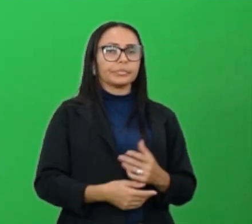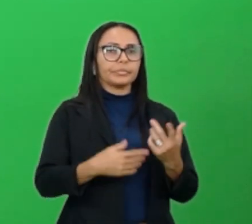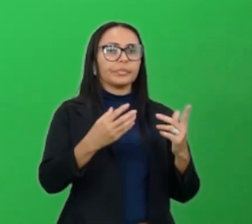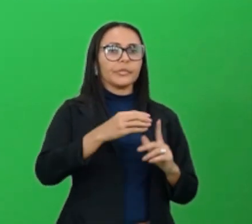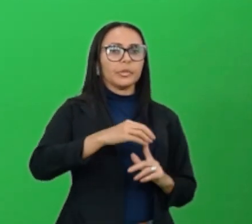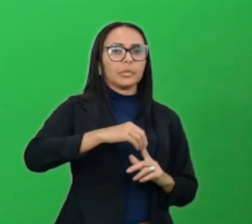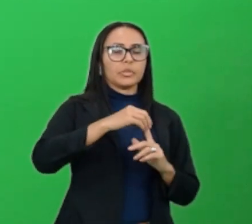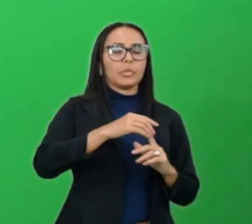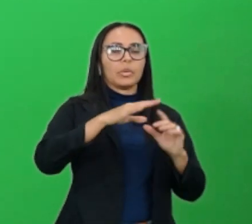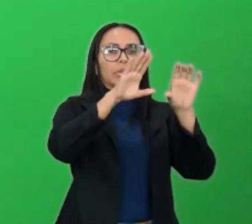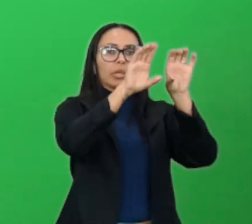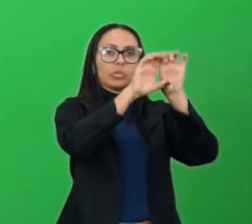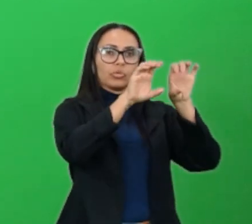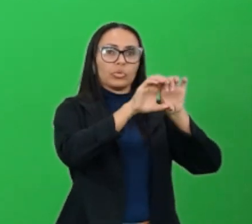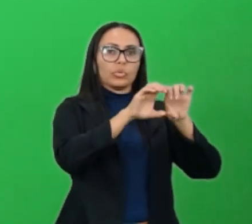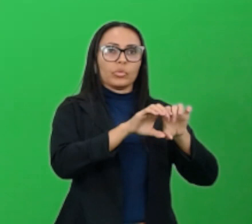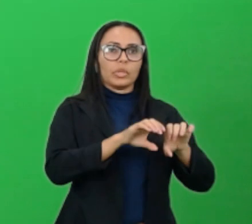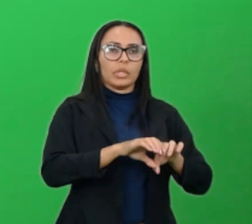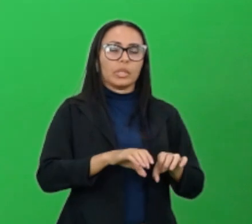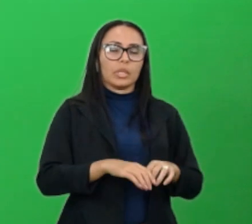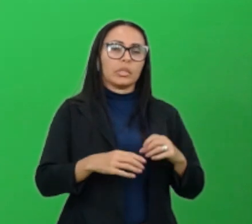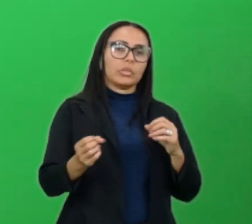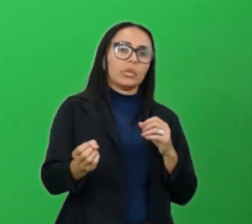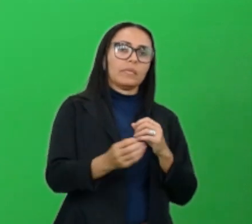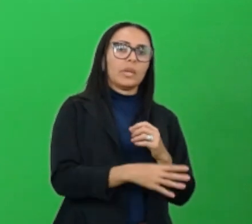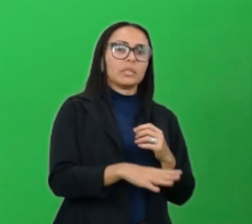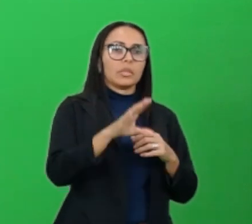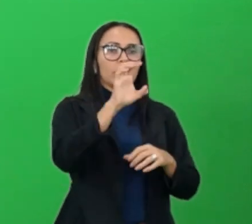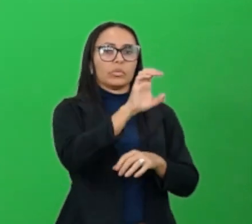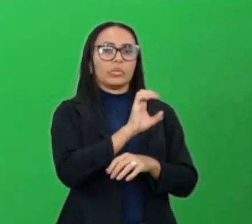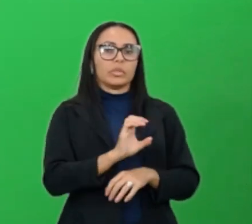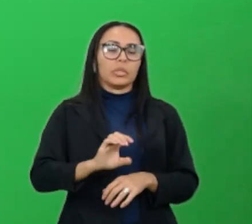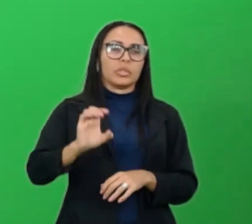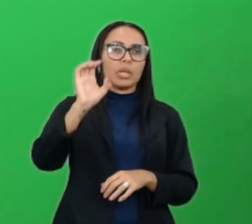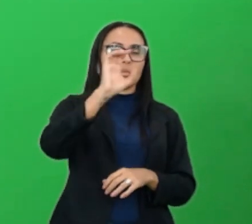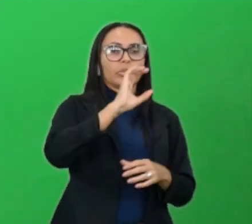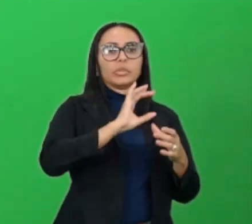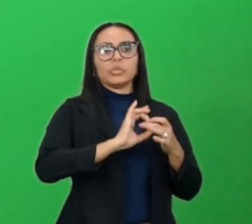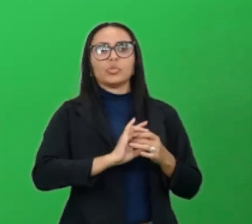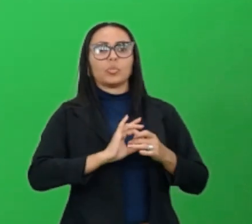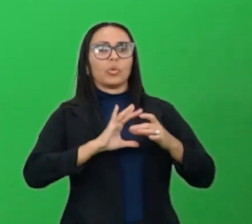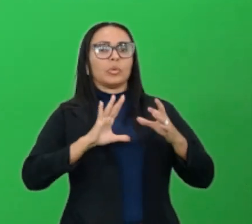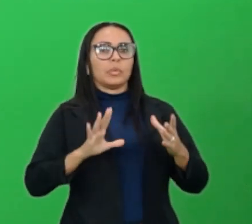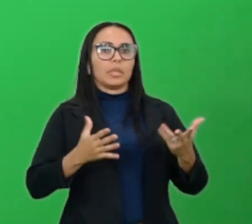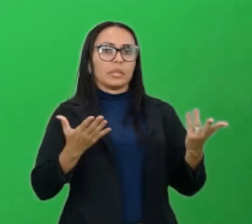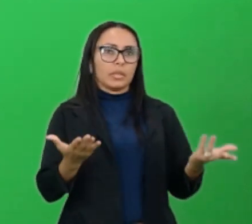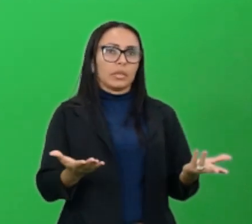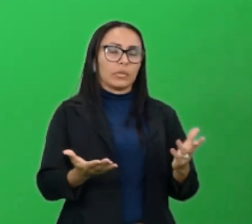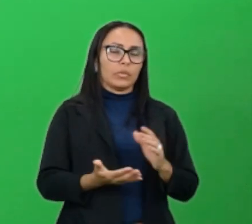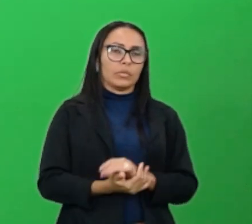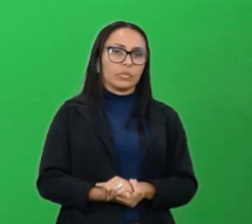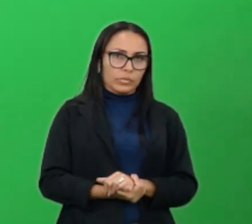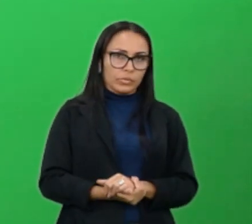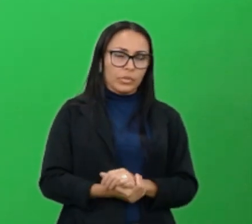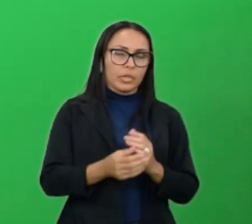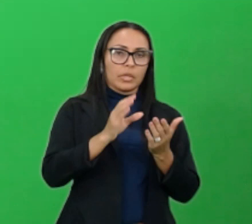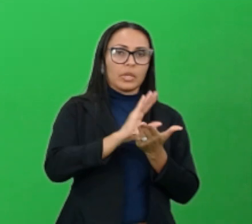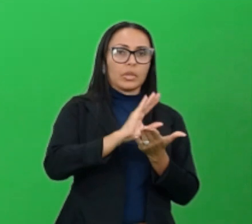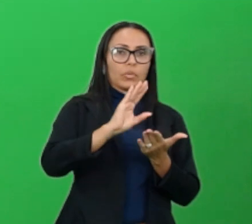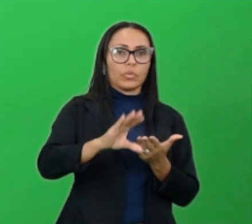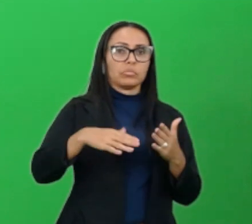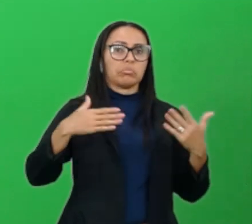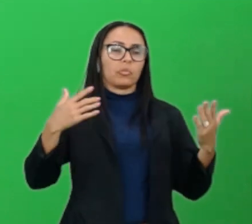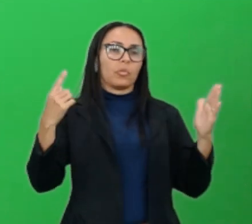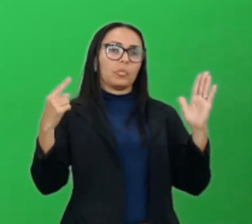de promoção à inovação dos estados na forma de disponibilidade de recursos. Recursos que têm que objetivo? Potencializar